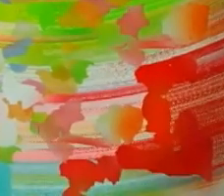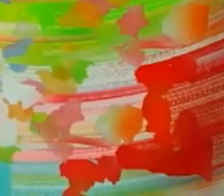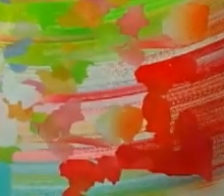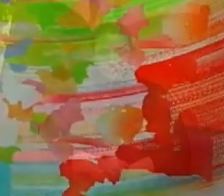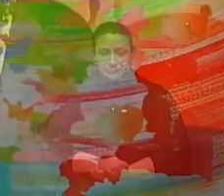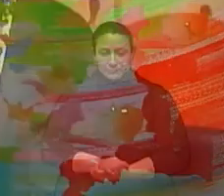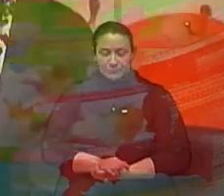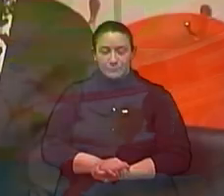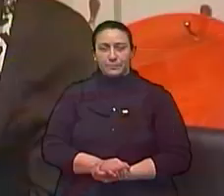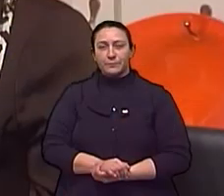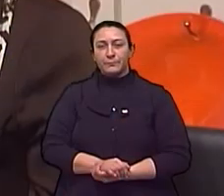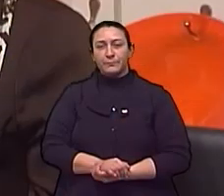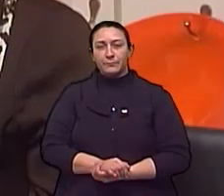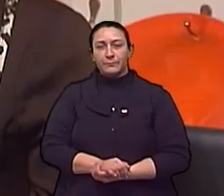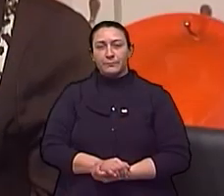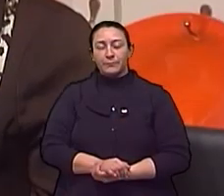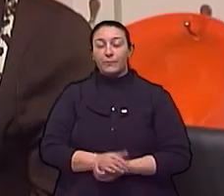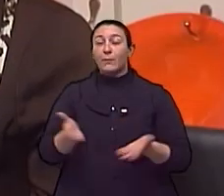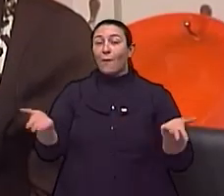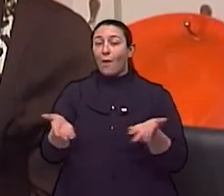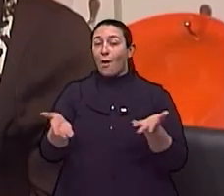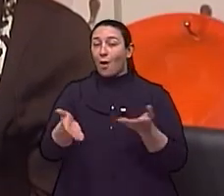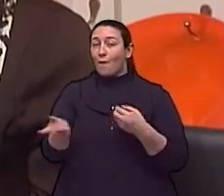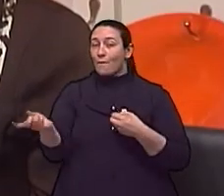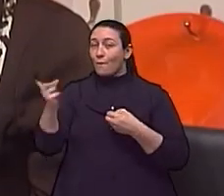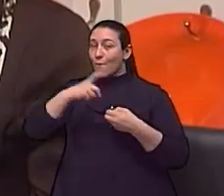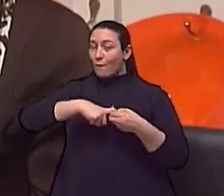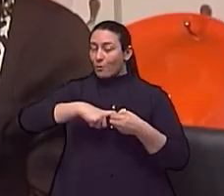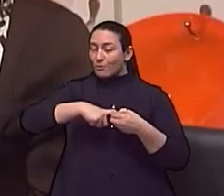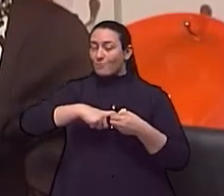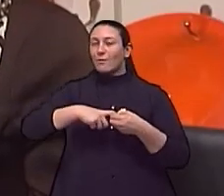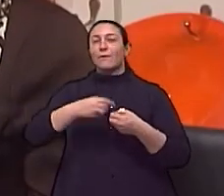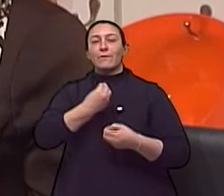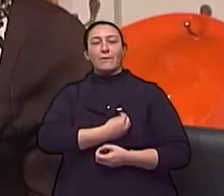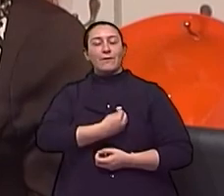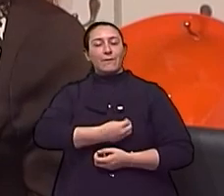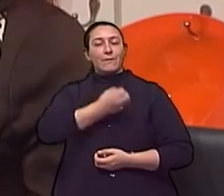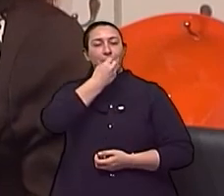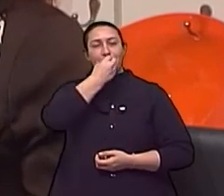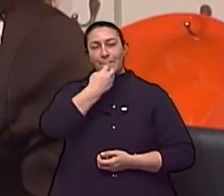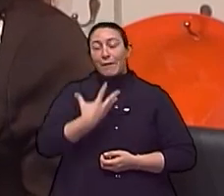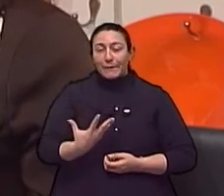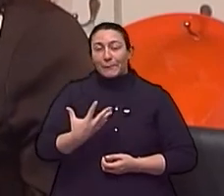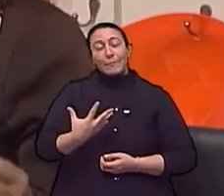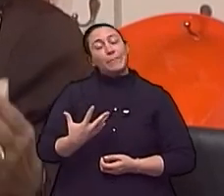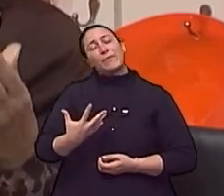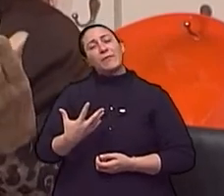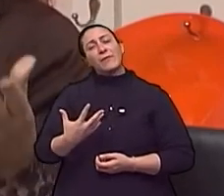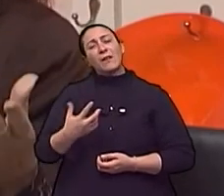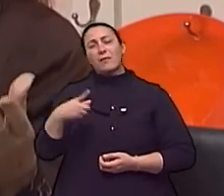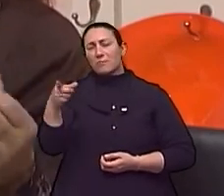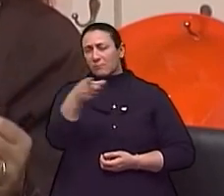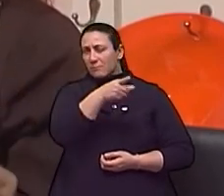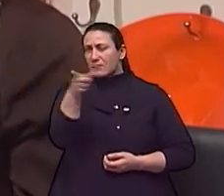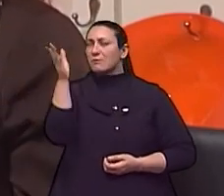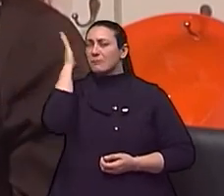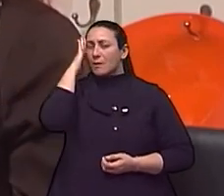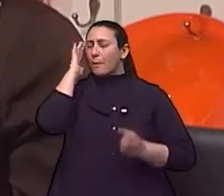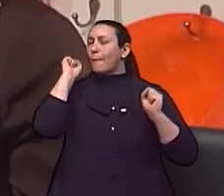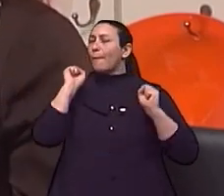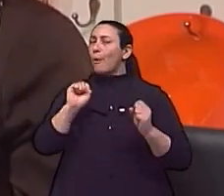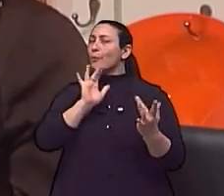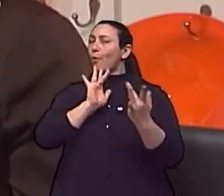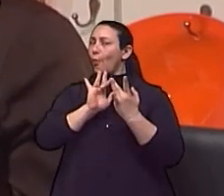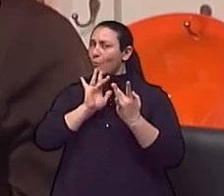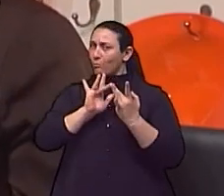E aí nós estamos de volta com o nosso viva bem e você sabe que pode